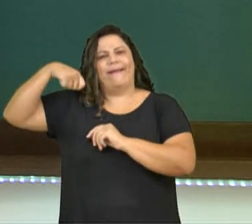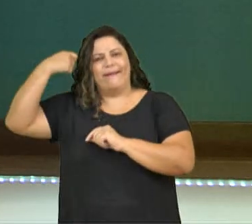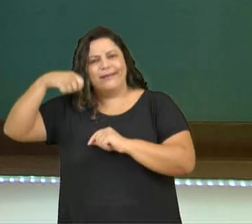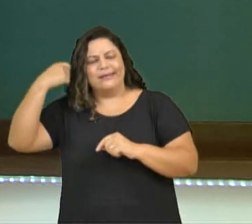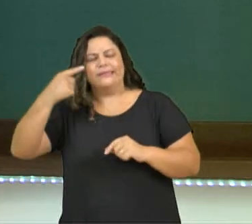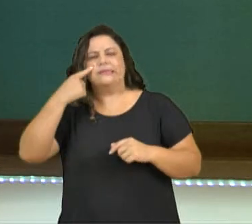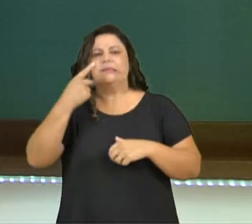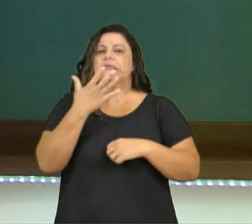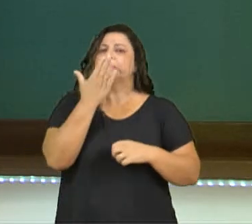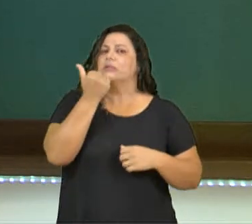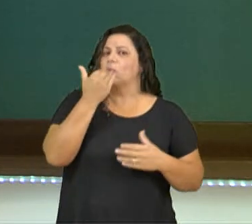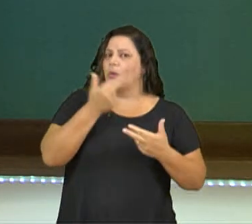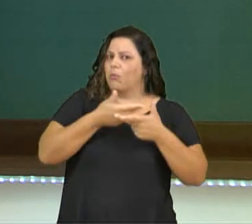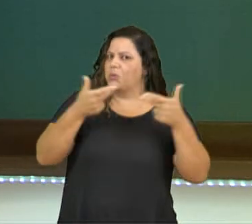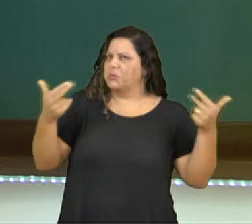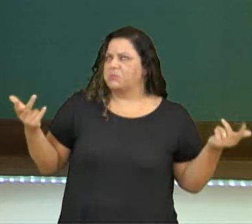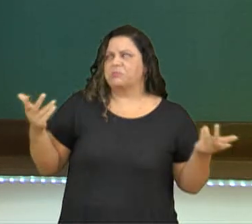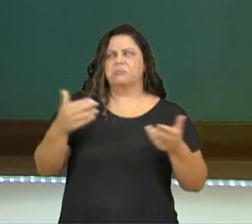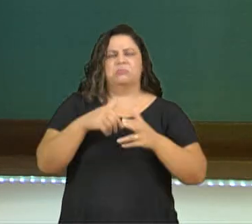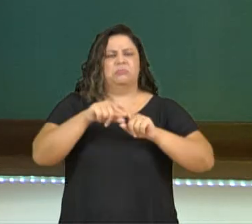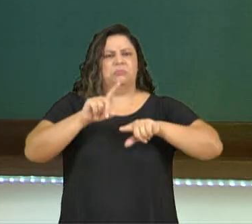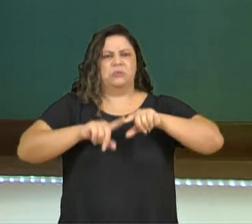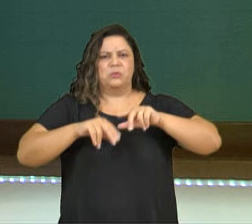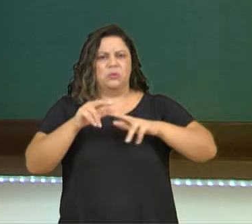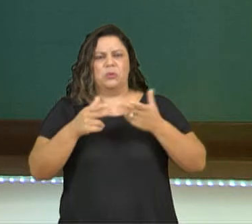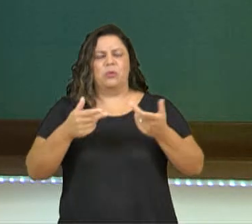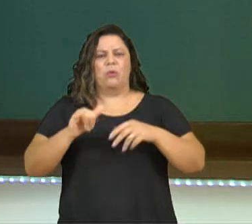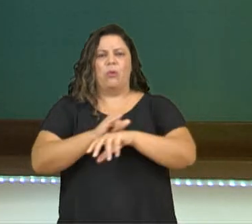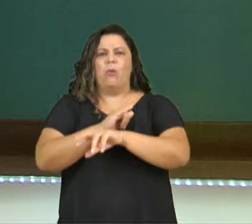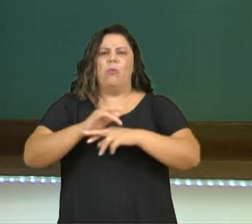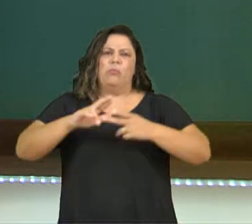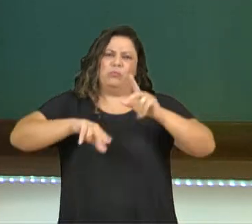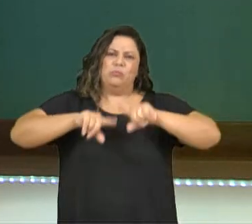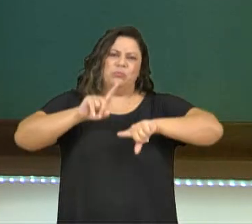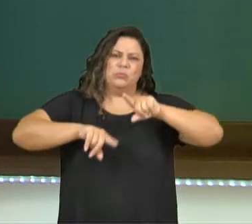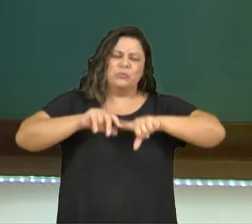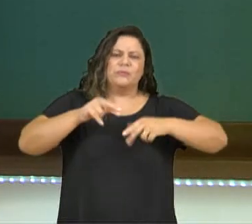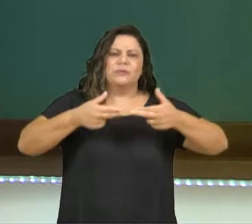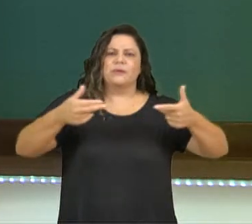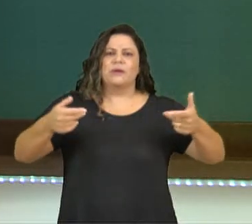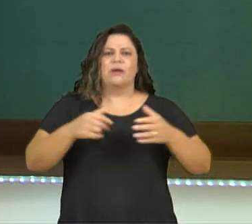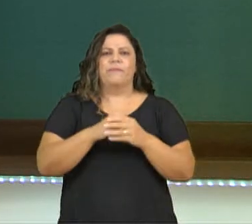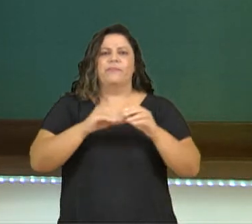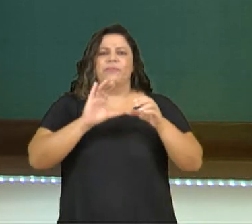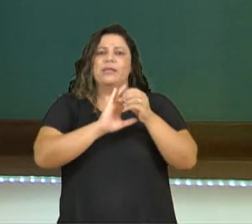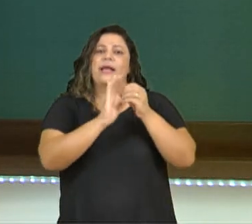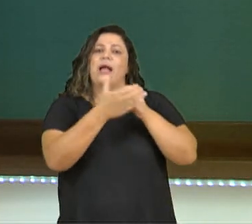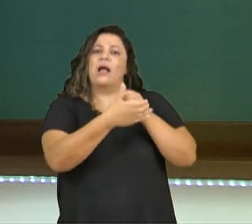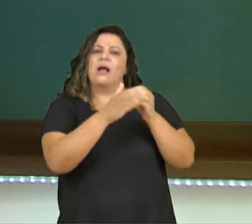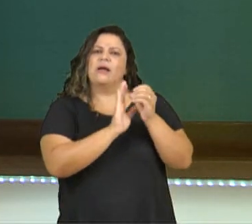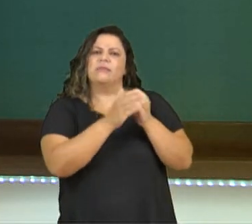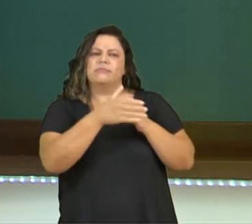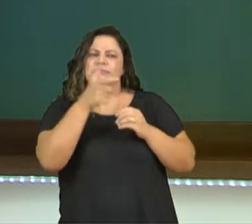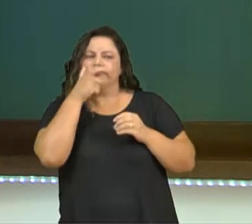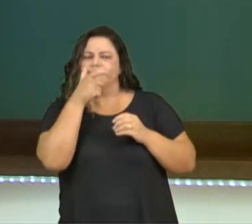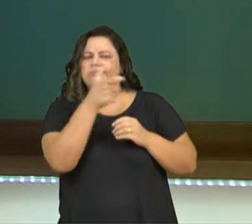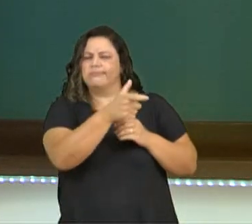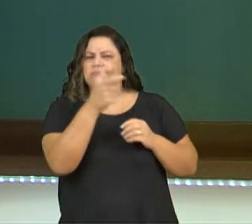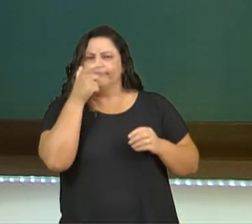estão consumindo um determinado produto e aparece o rótulo daquele produto, existe uma intencionalidade nisso.